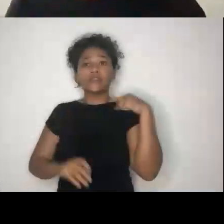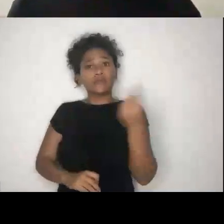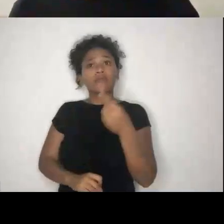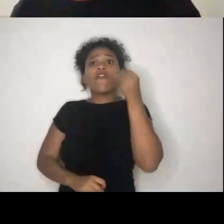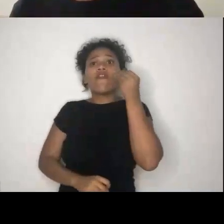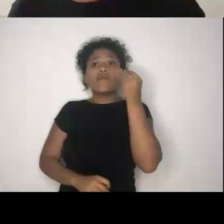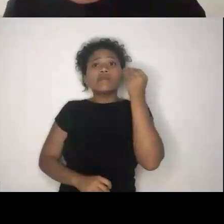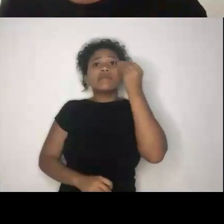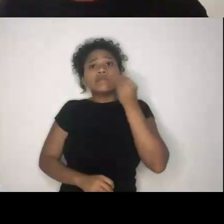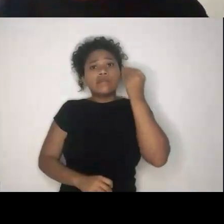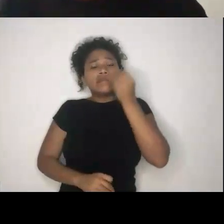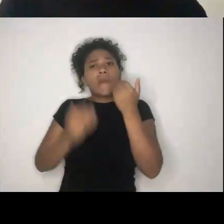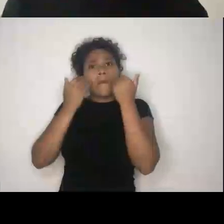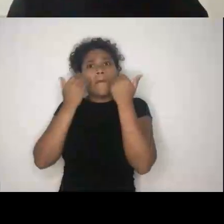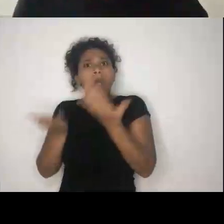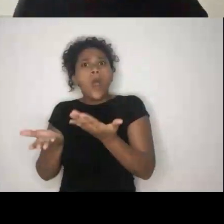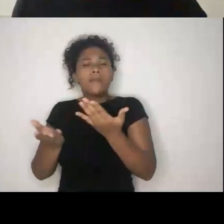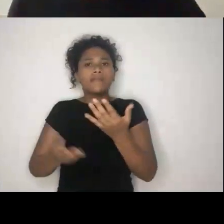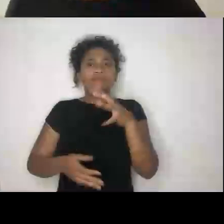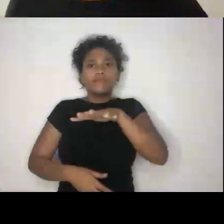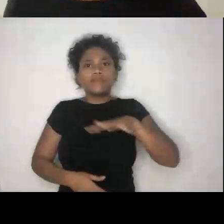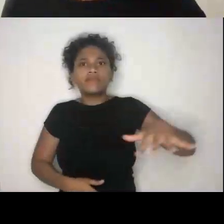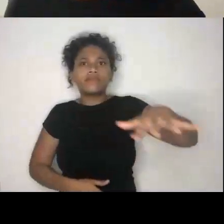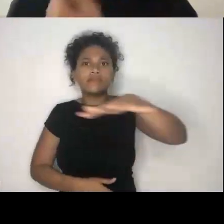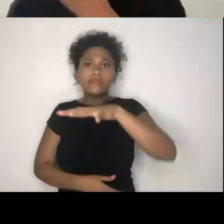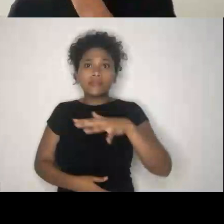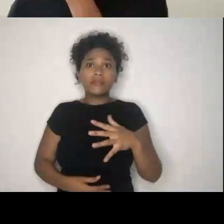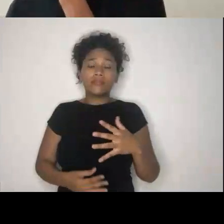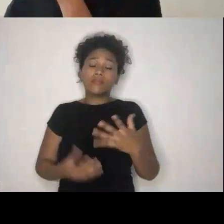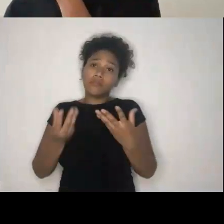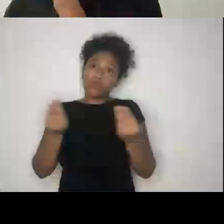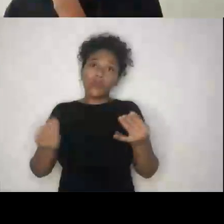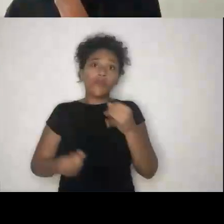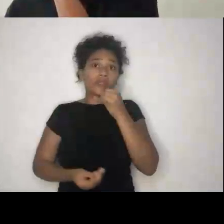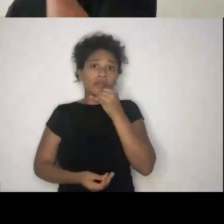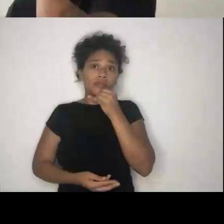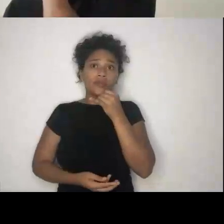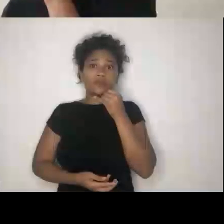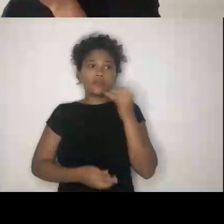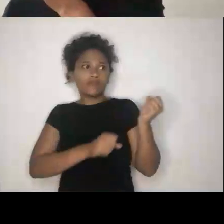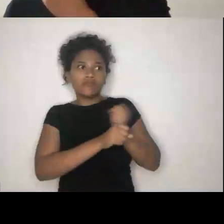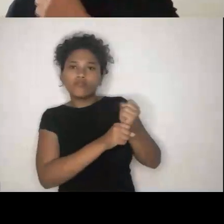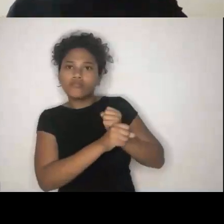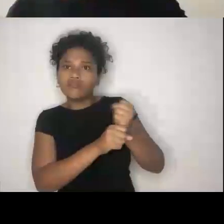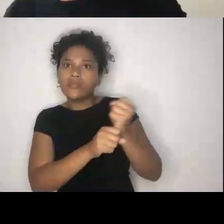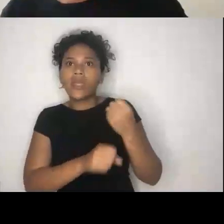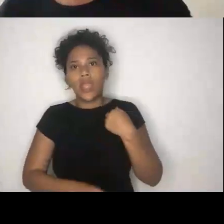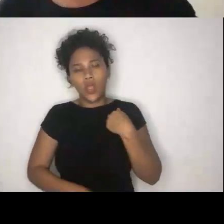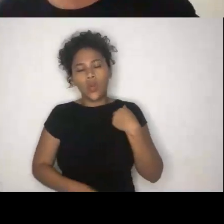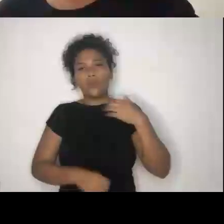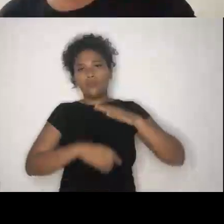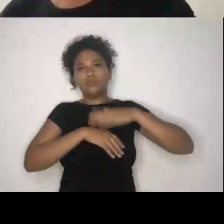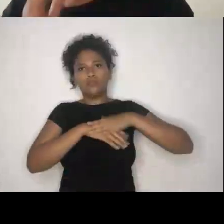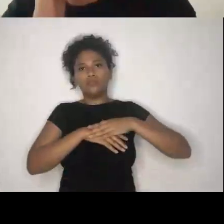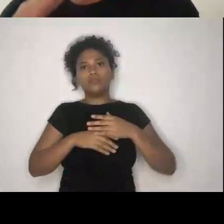que a experiência de ambiente Muitas delas por exemplo nos últimos anos né eu cuidei da do